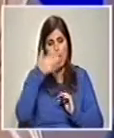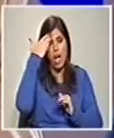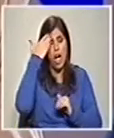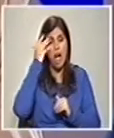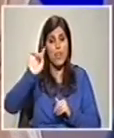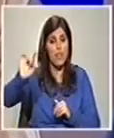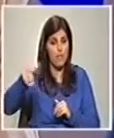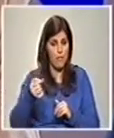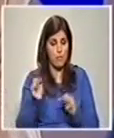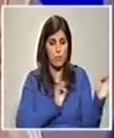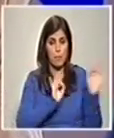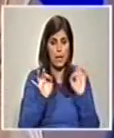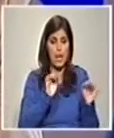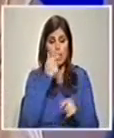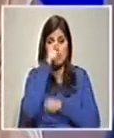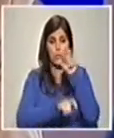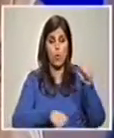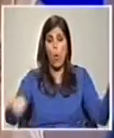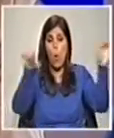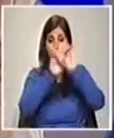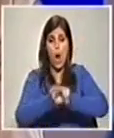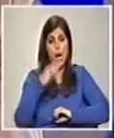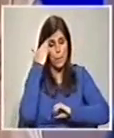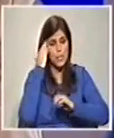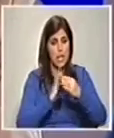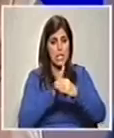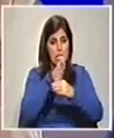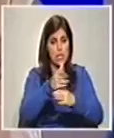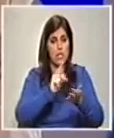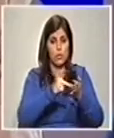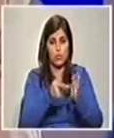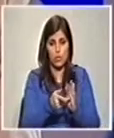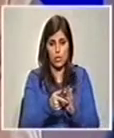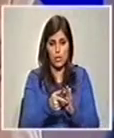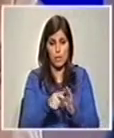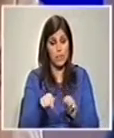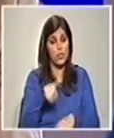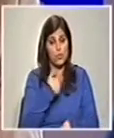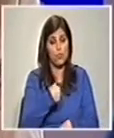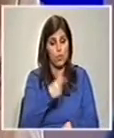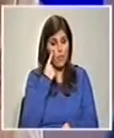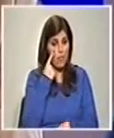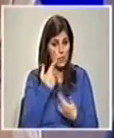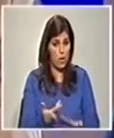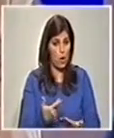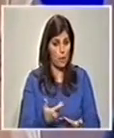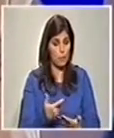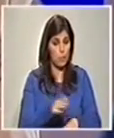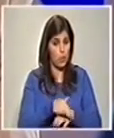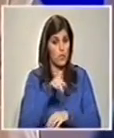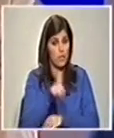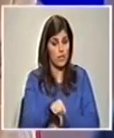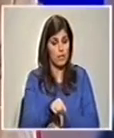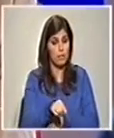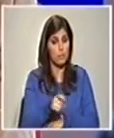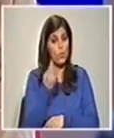também preparar as pessoas que não têm essa capacidade de acesso à tecnologia para este mundo que hoje vivemos. E, portanto, uma